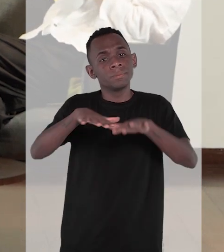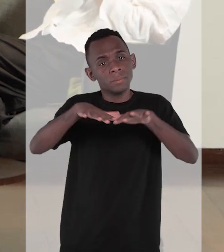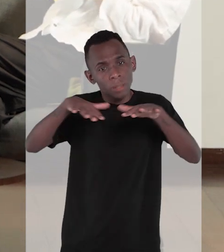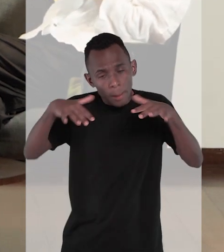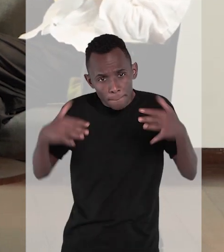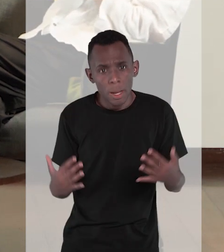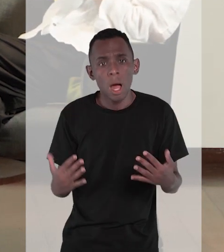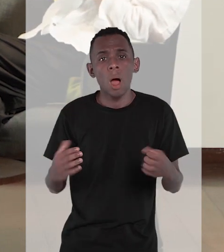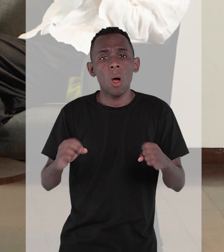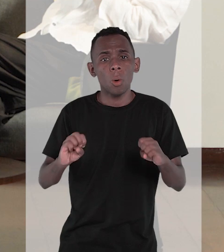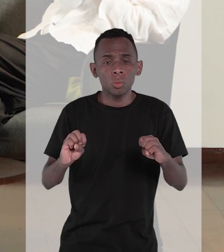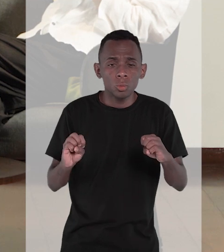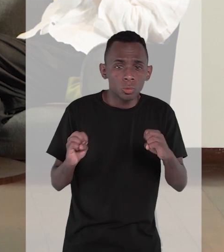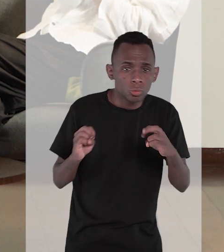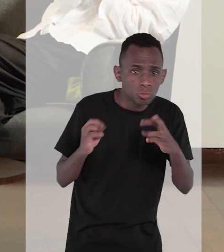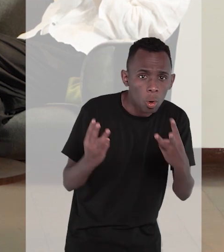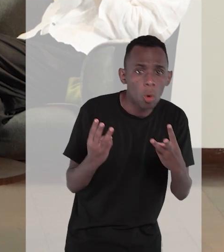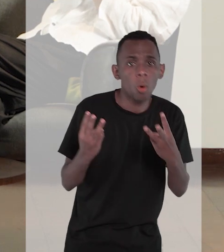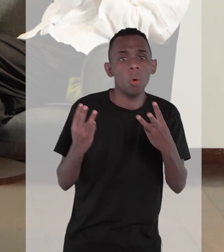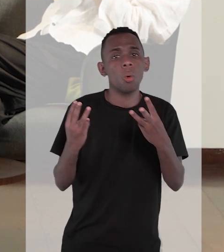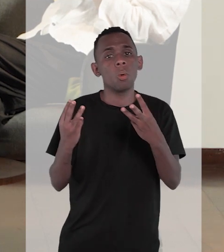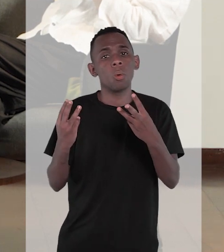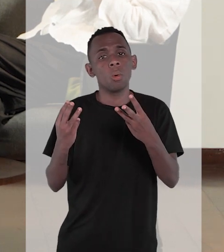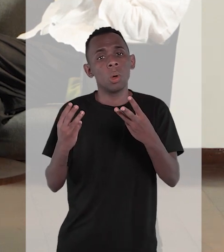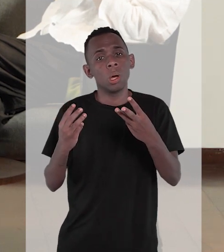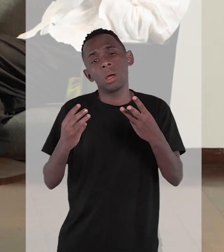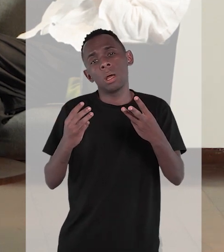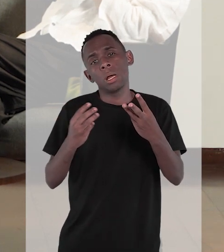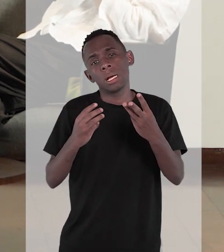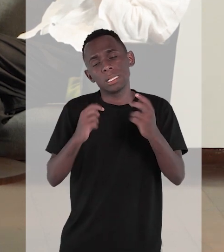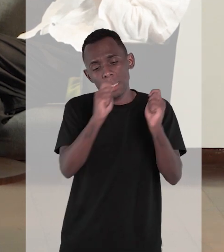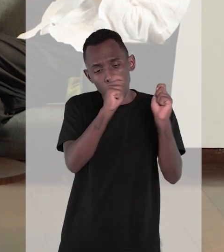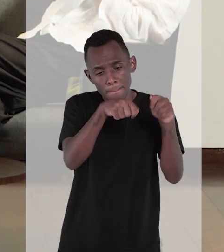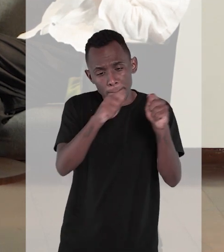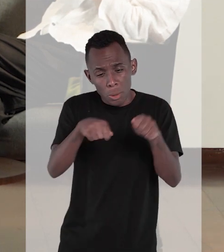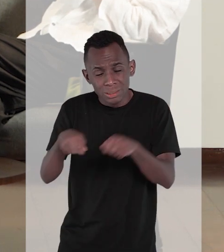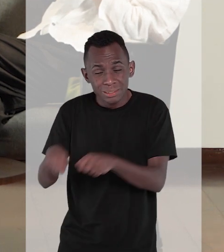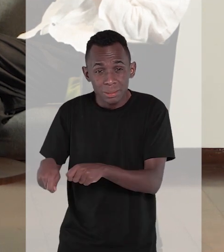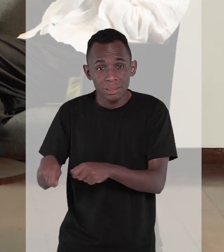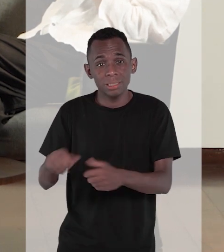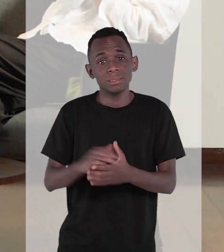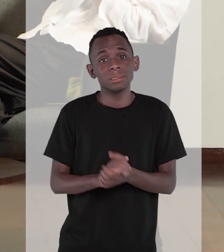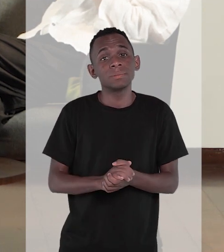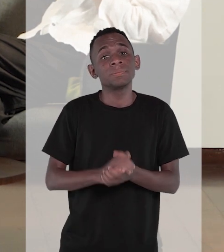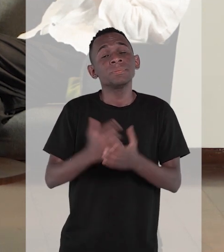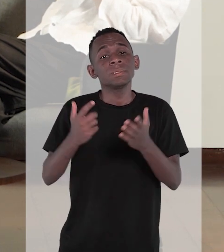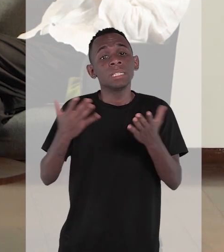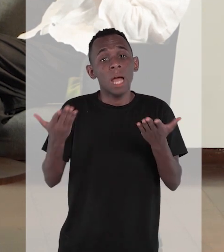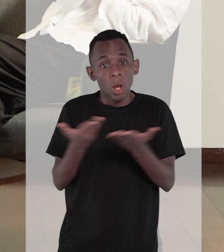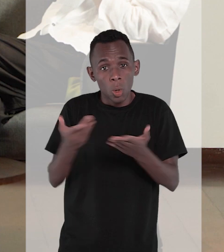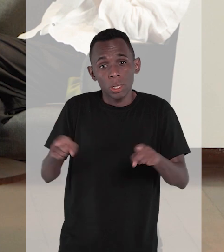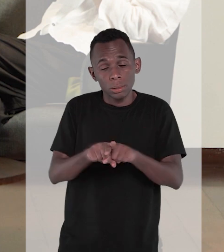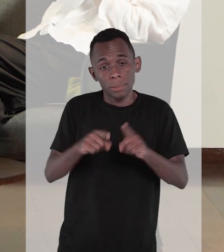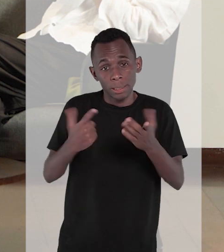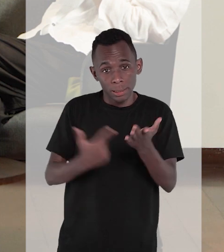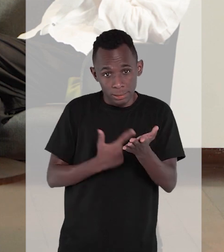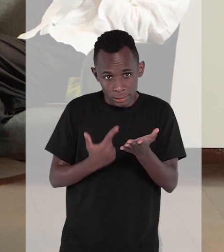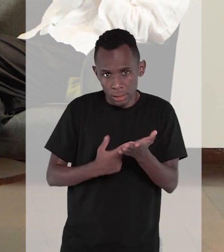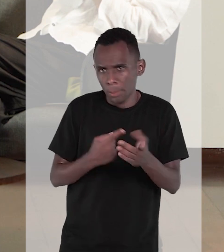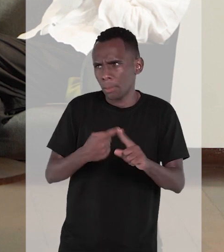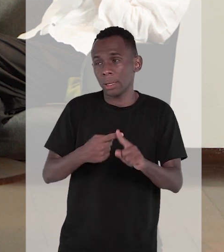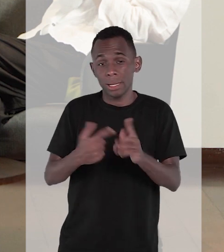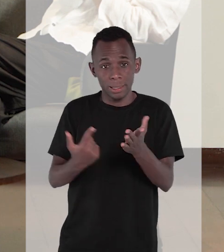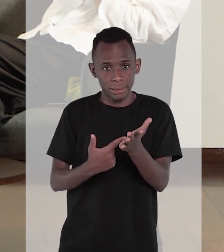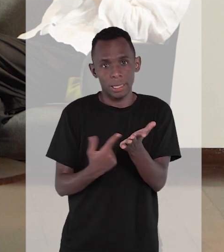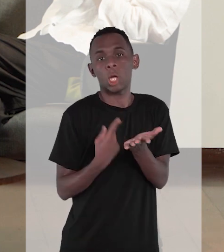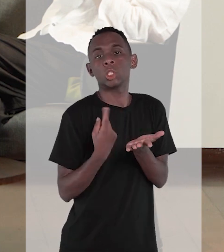palco, a composição, né, nas suas várias formas, e a literatura.